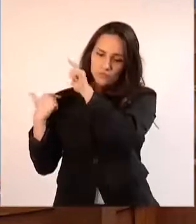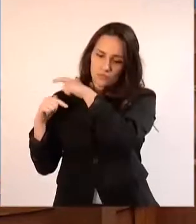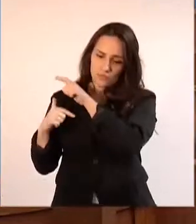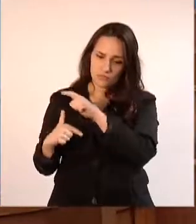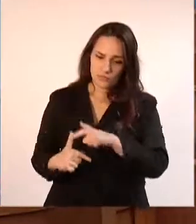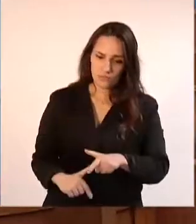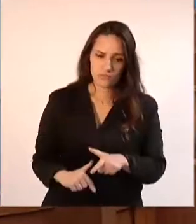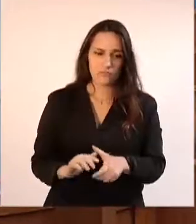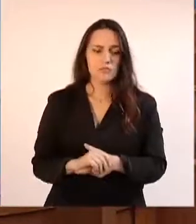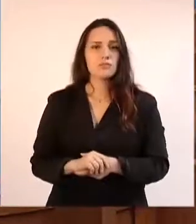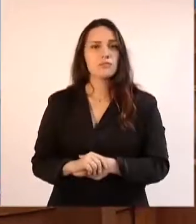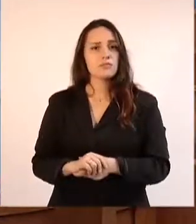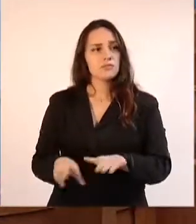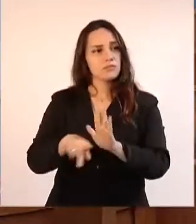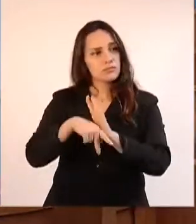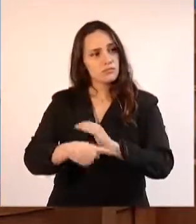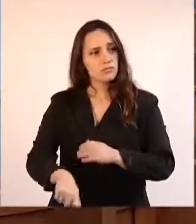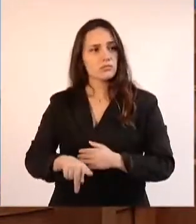prática republicana